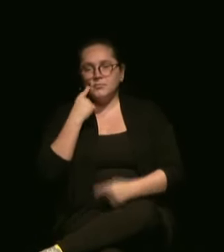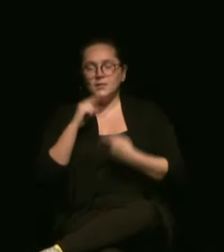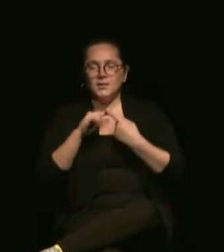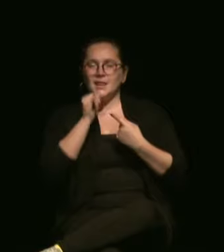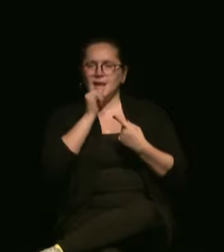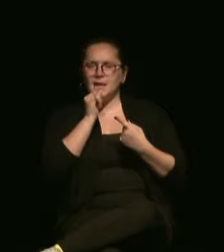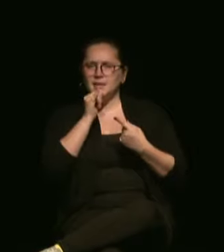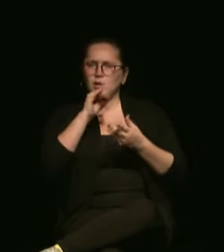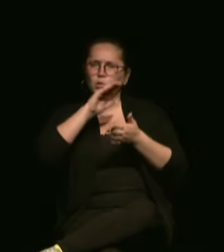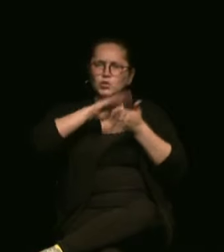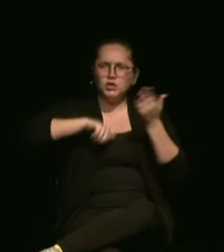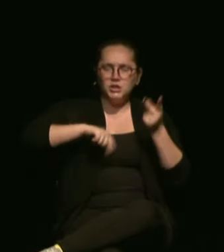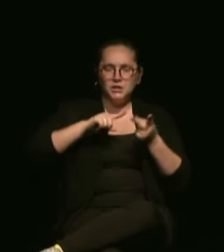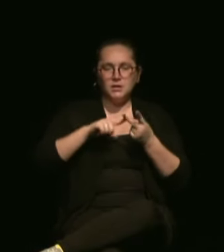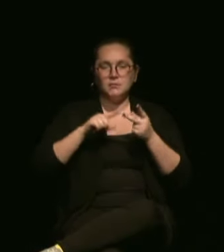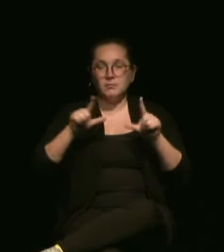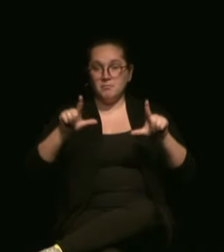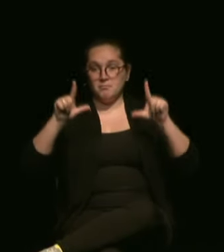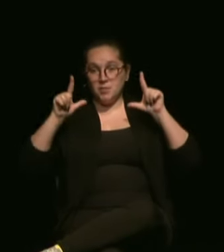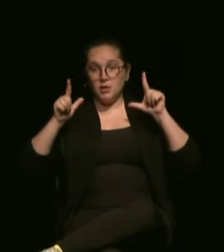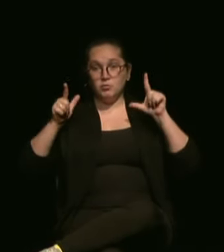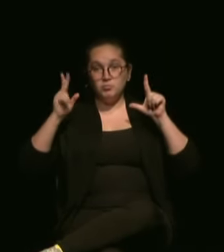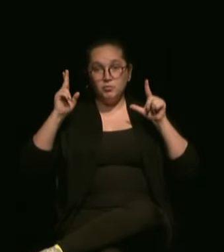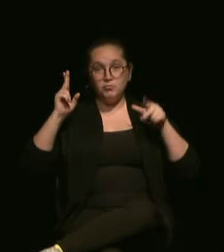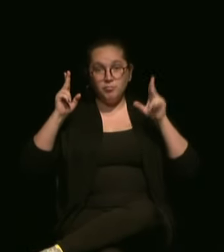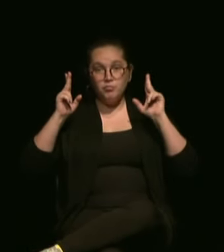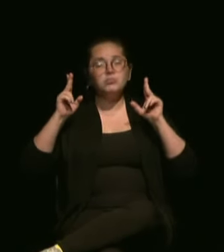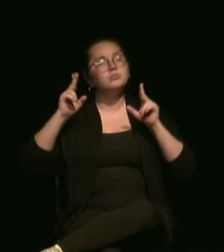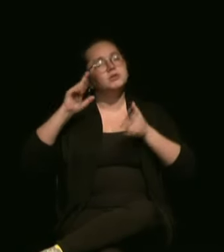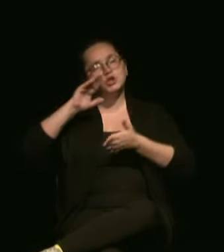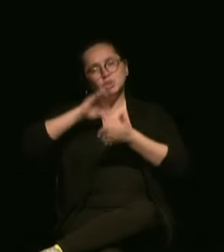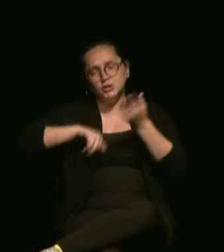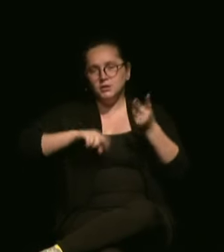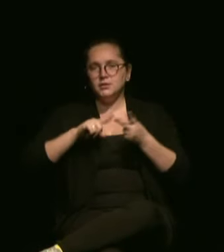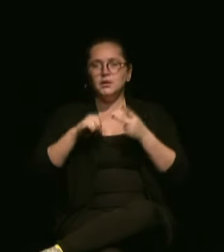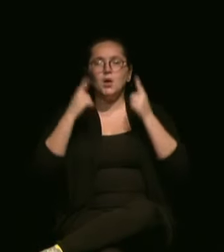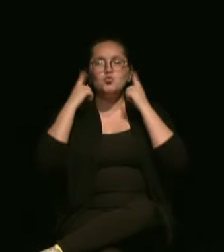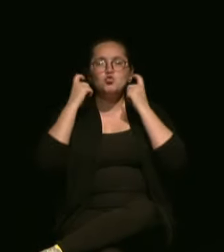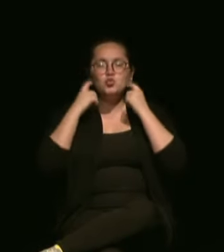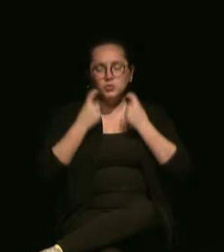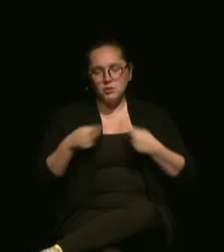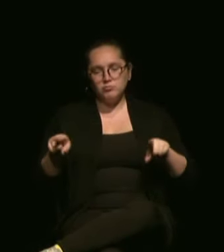narração, plano de corte, trilha sonora,